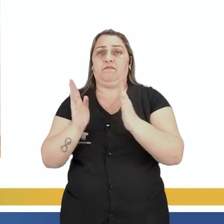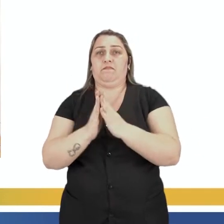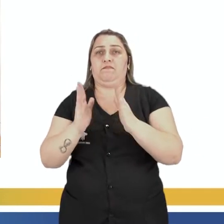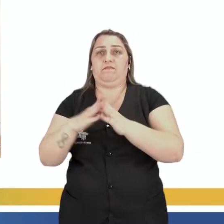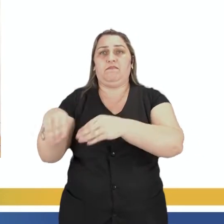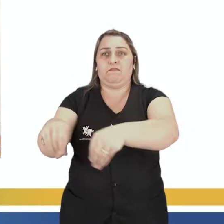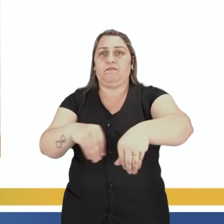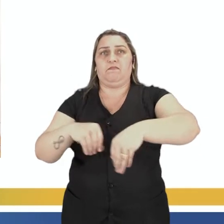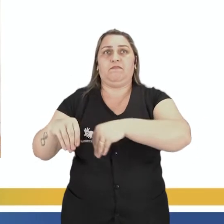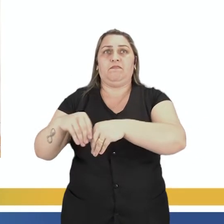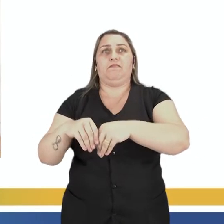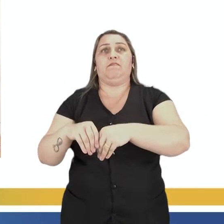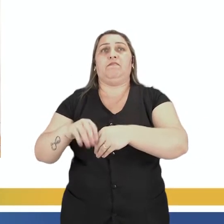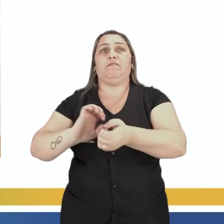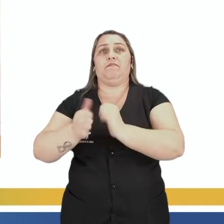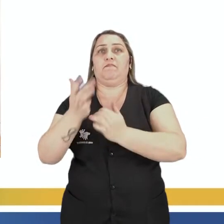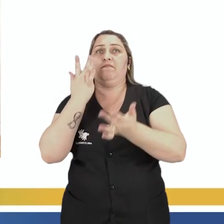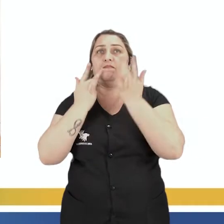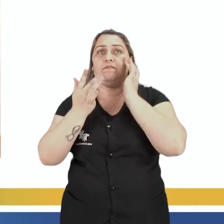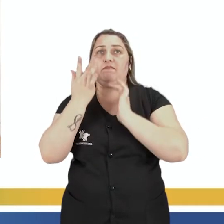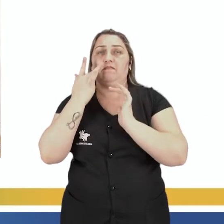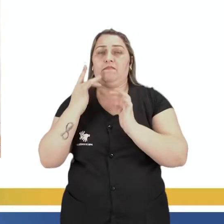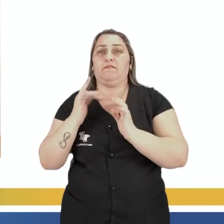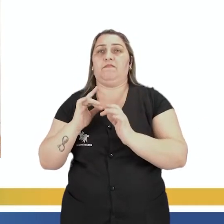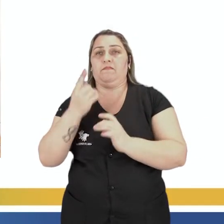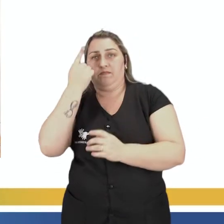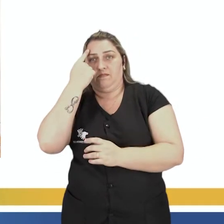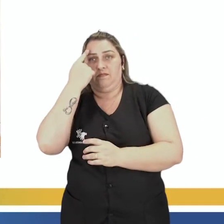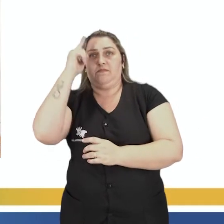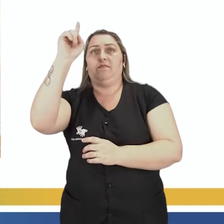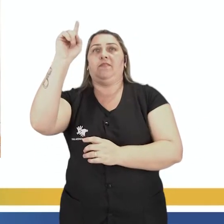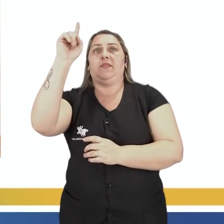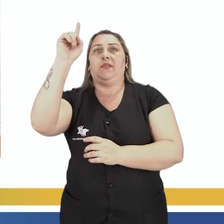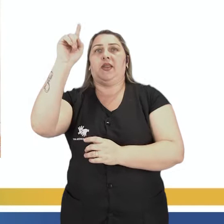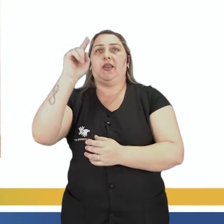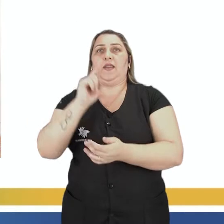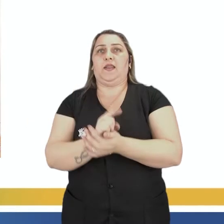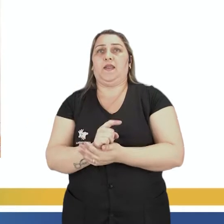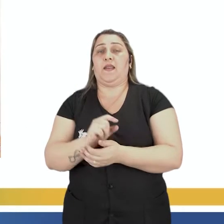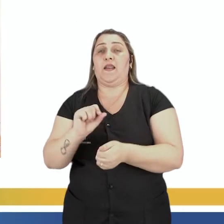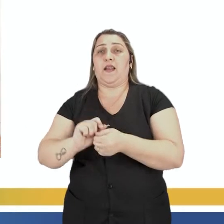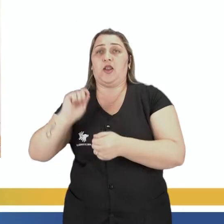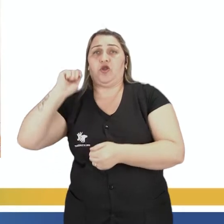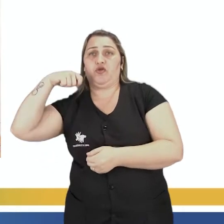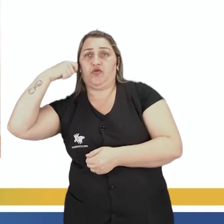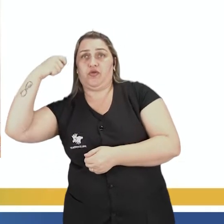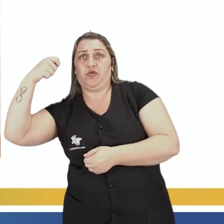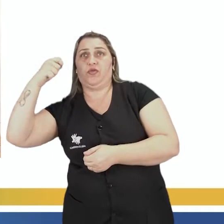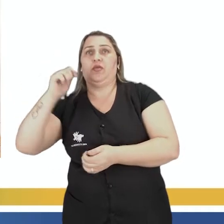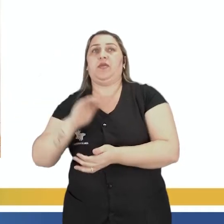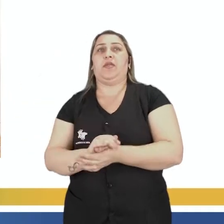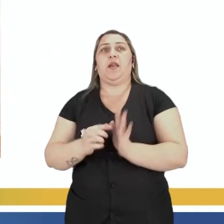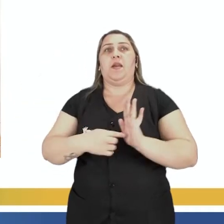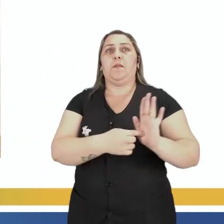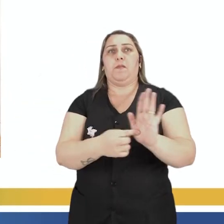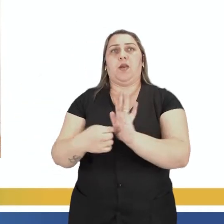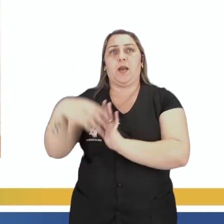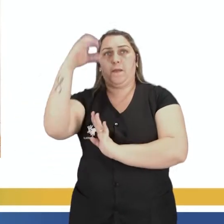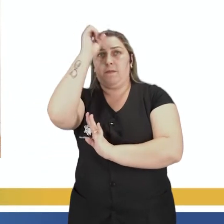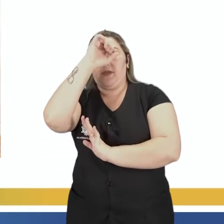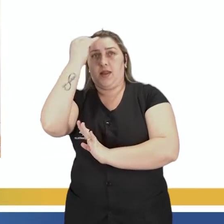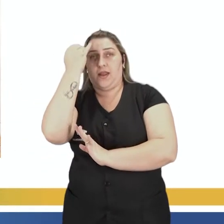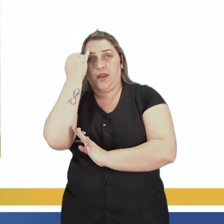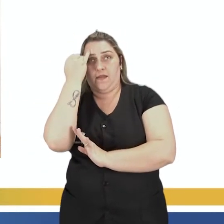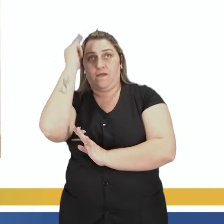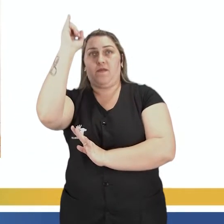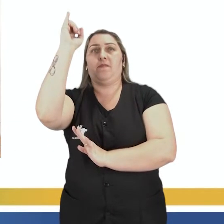acompanha a leitura. O jogo do teatro com improvisação é uma forma de criação artística que mostra que aprender